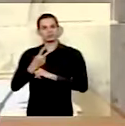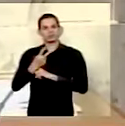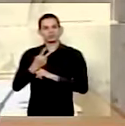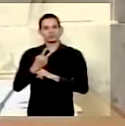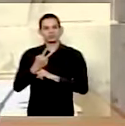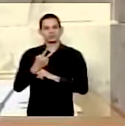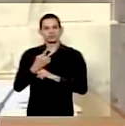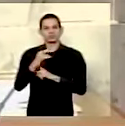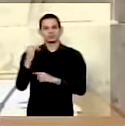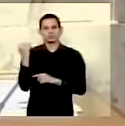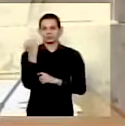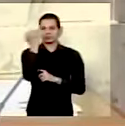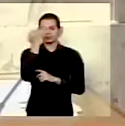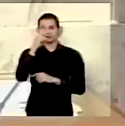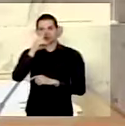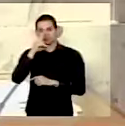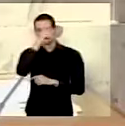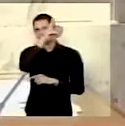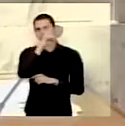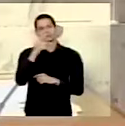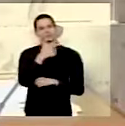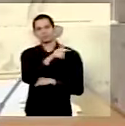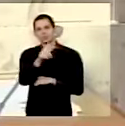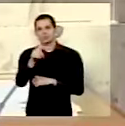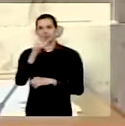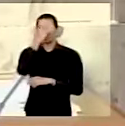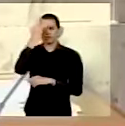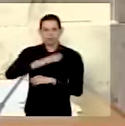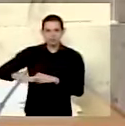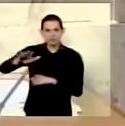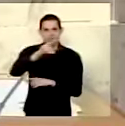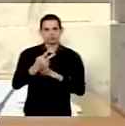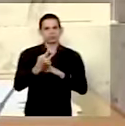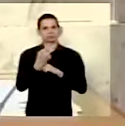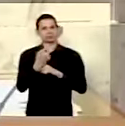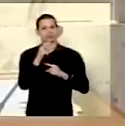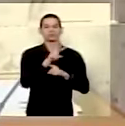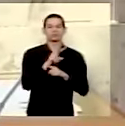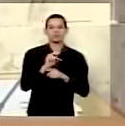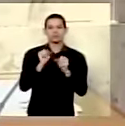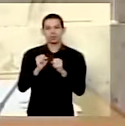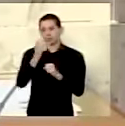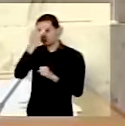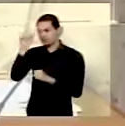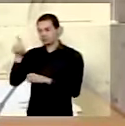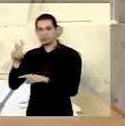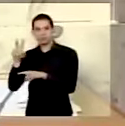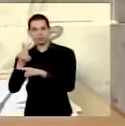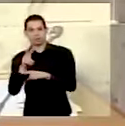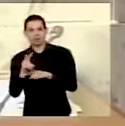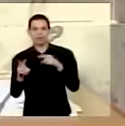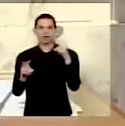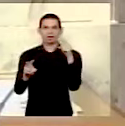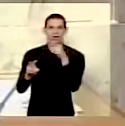importa a gravidade do delito, todos têm direito à defesa e o defensor não pode ser